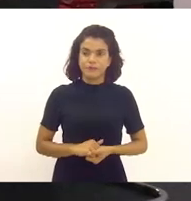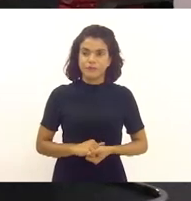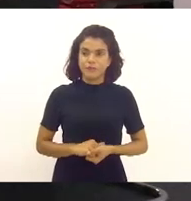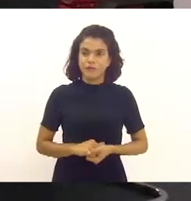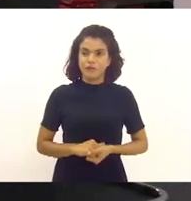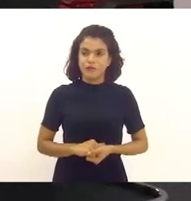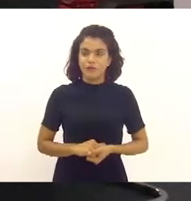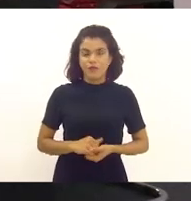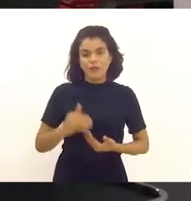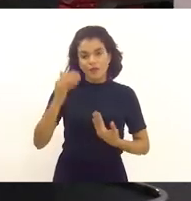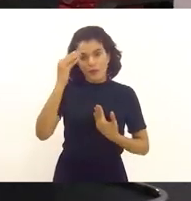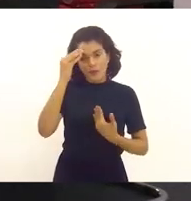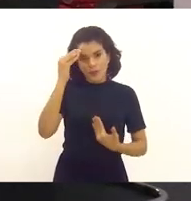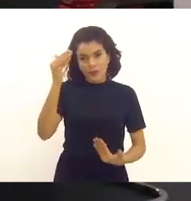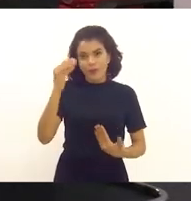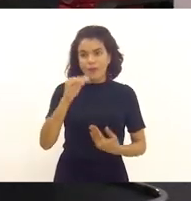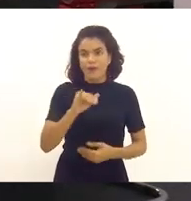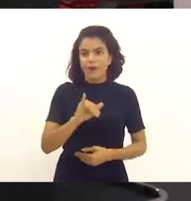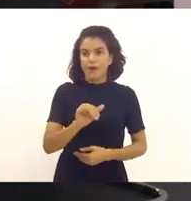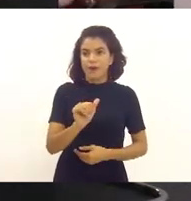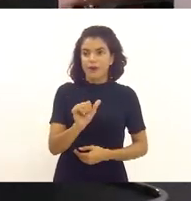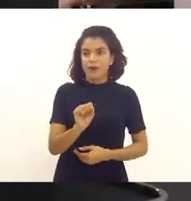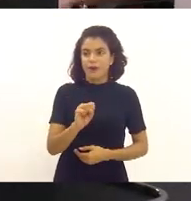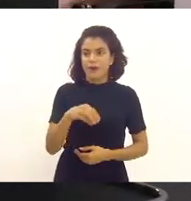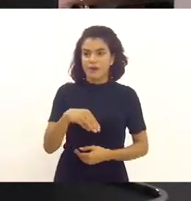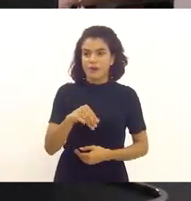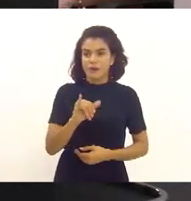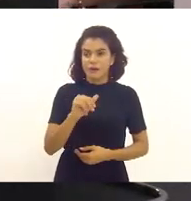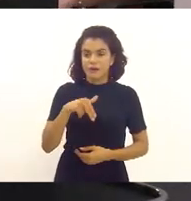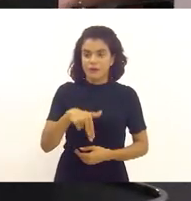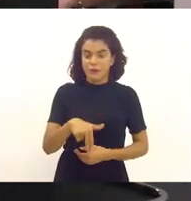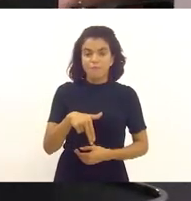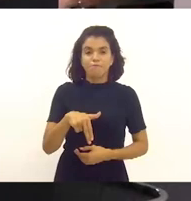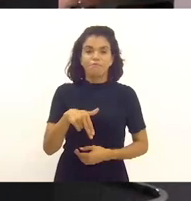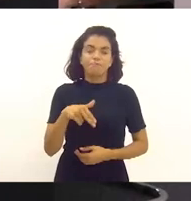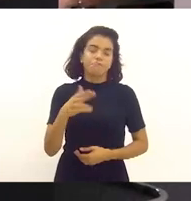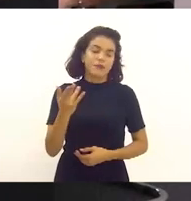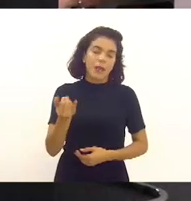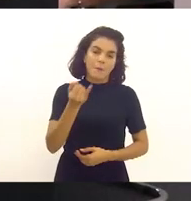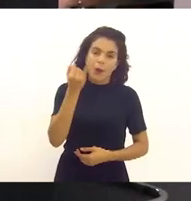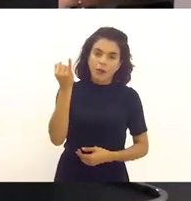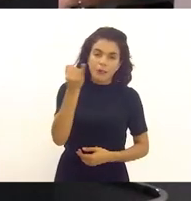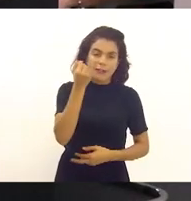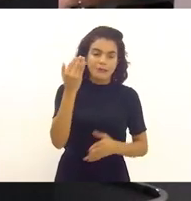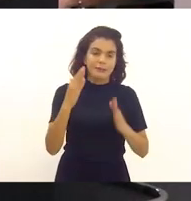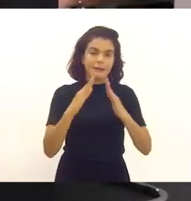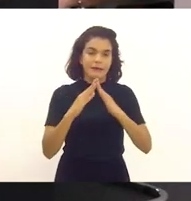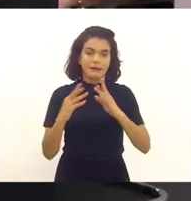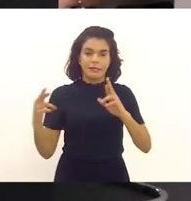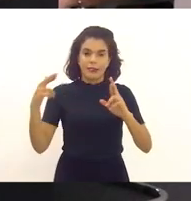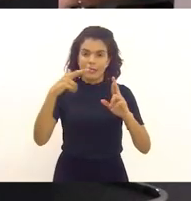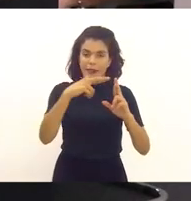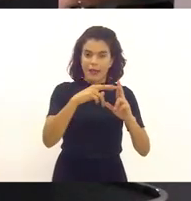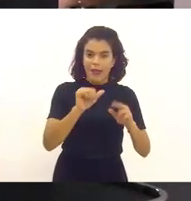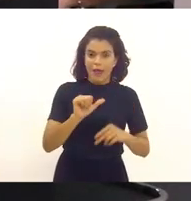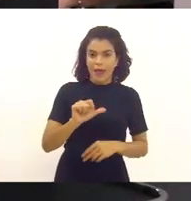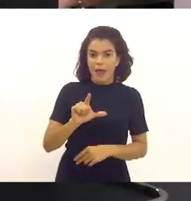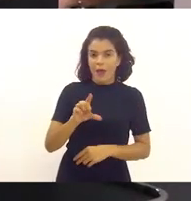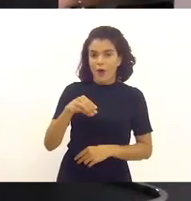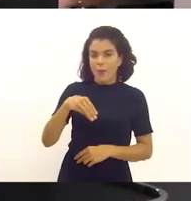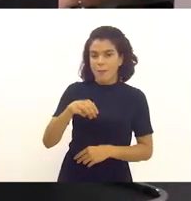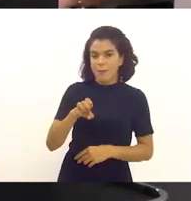muito obrigada Yasmin não tenho dúvida da importância da casa de referência Almerinda Gama